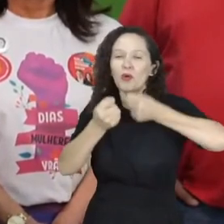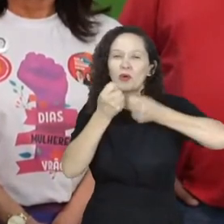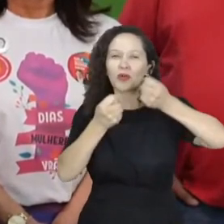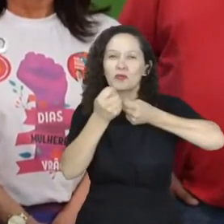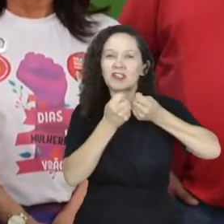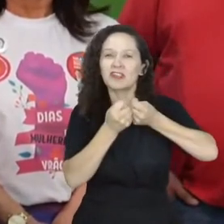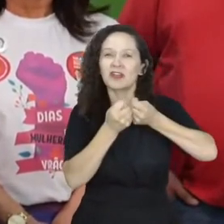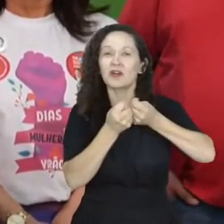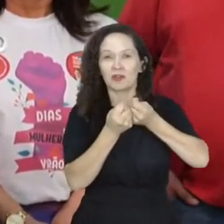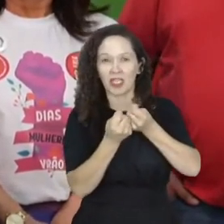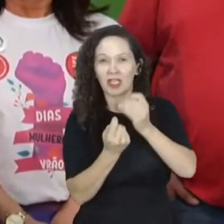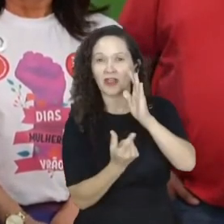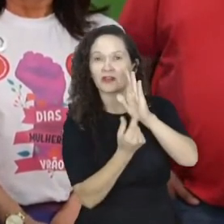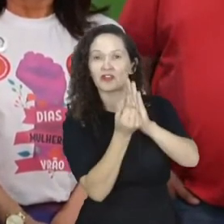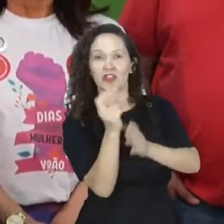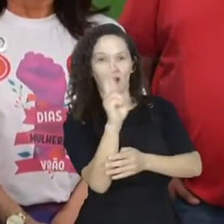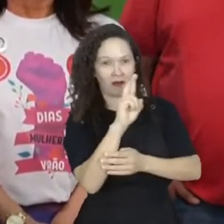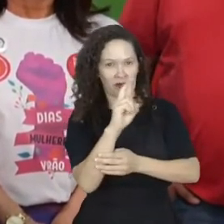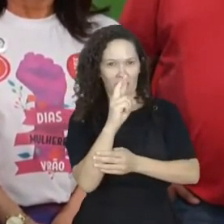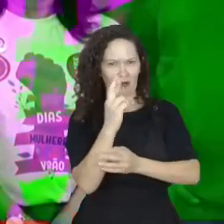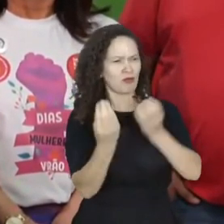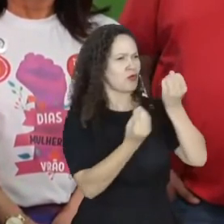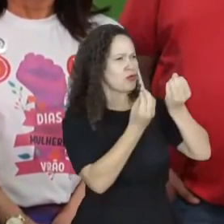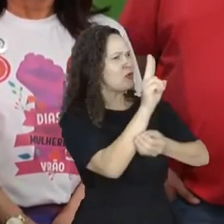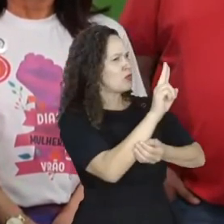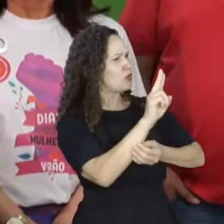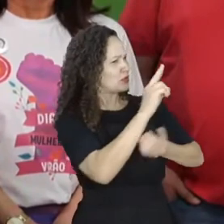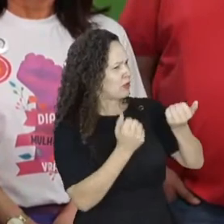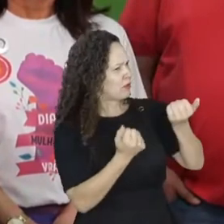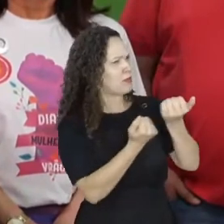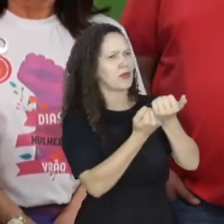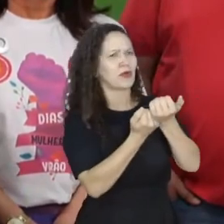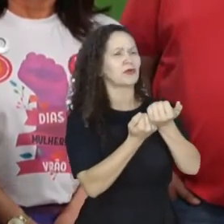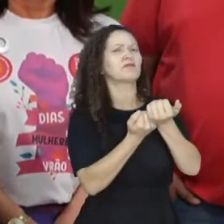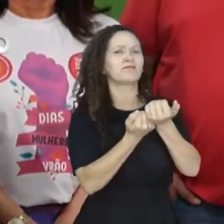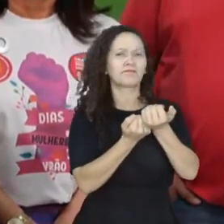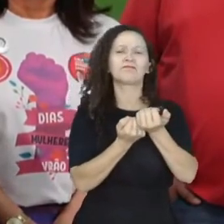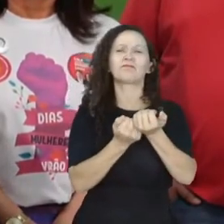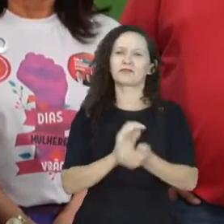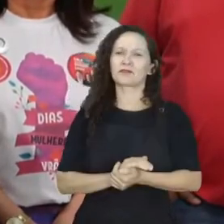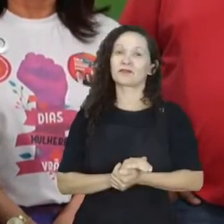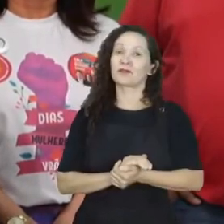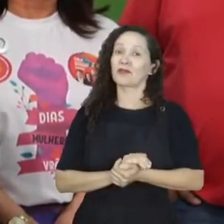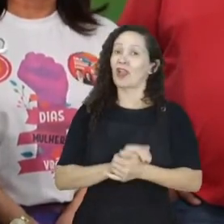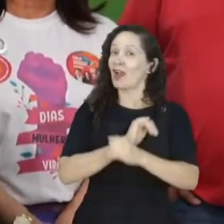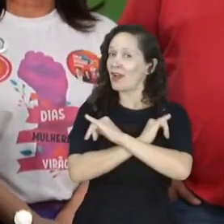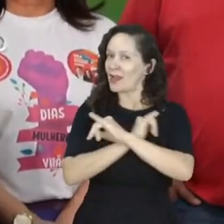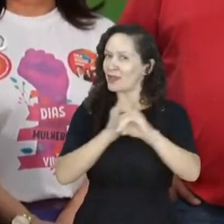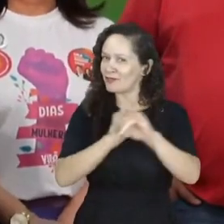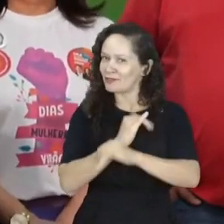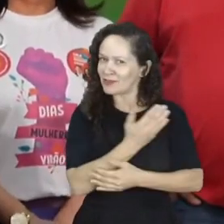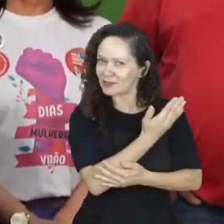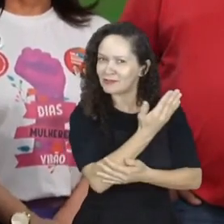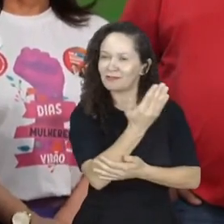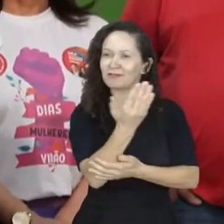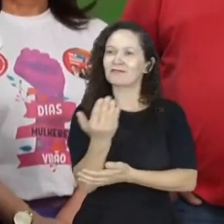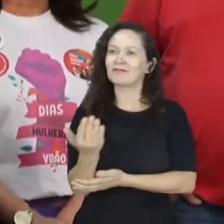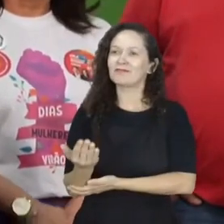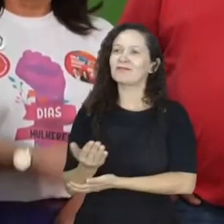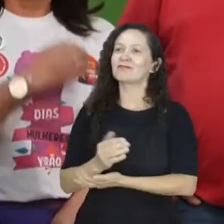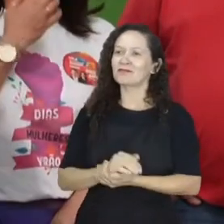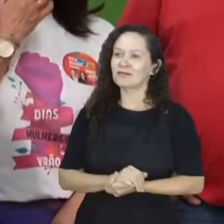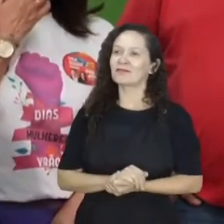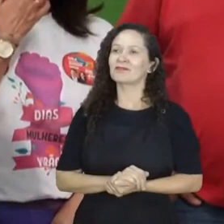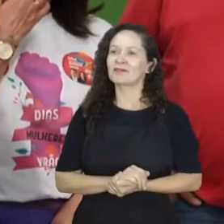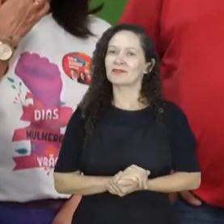Real. Como é que o senhor pretende usar esses apoios para além da fotografia? Não, a manchete, eu não sei qual é que vai ser, se vai ser economista do